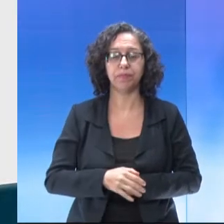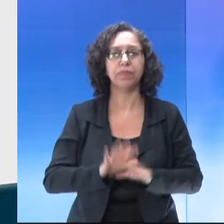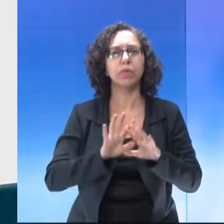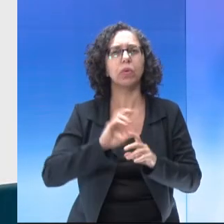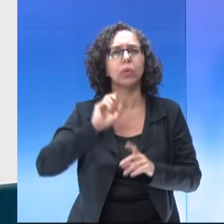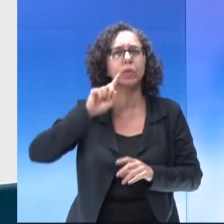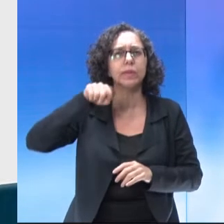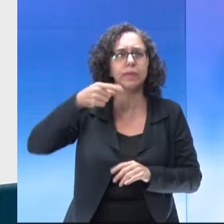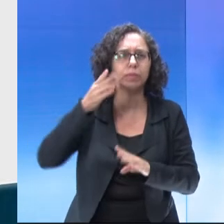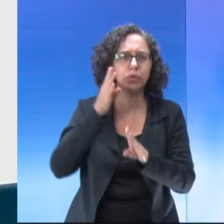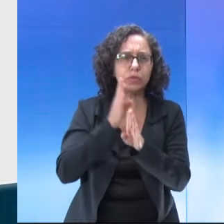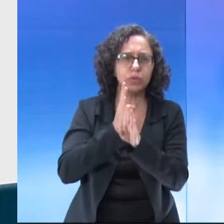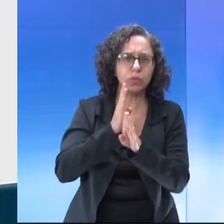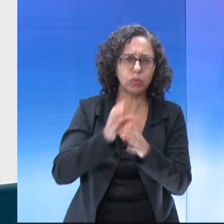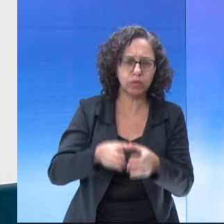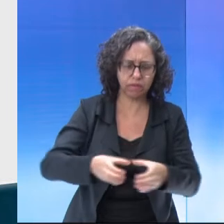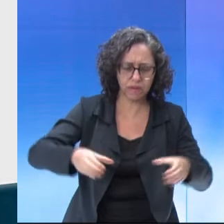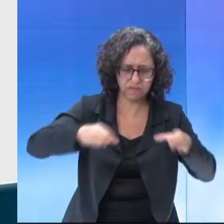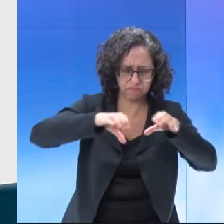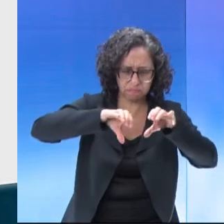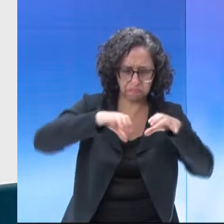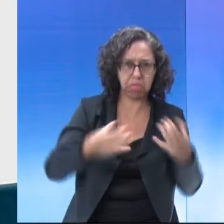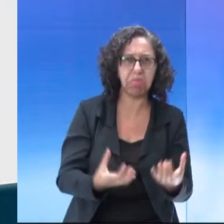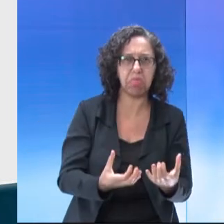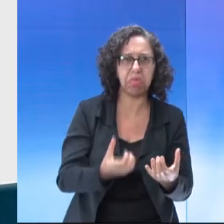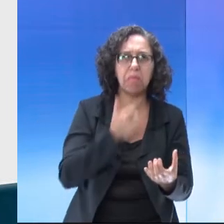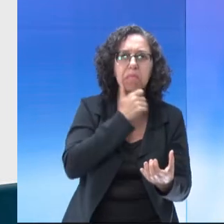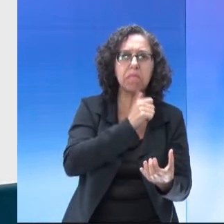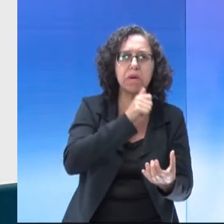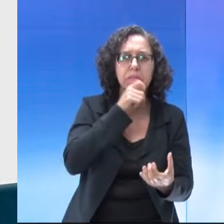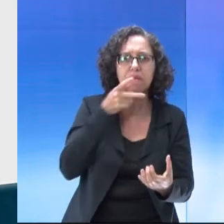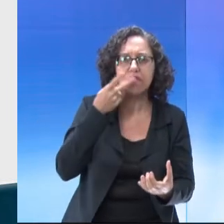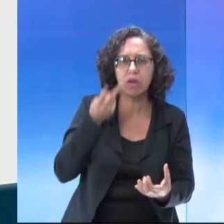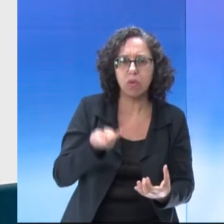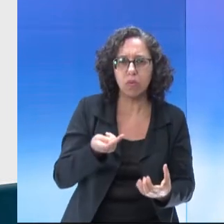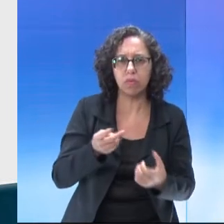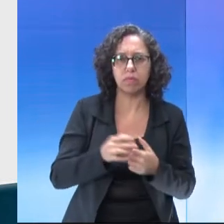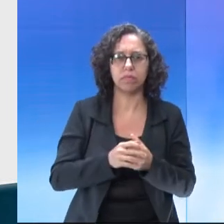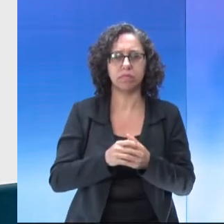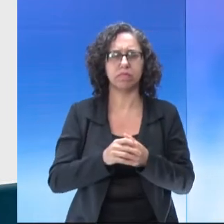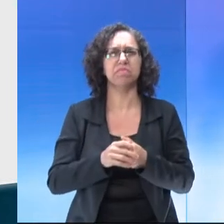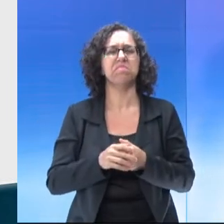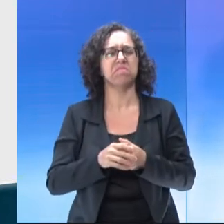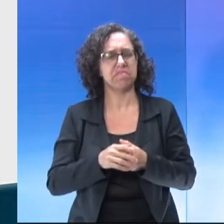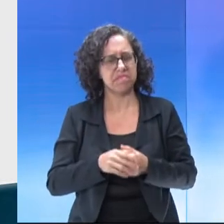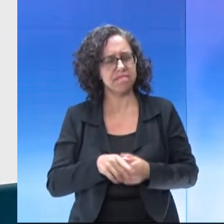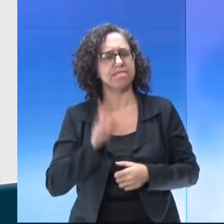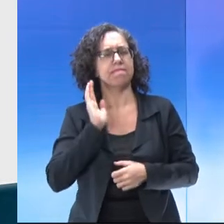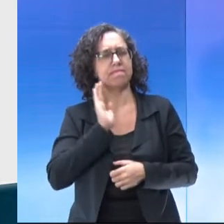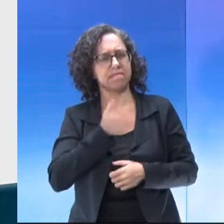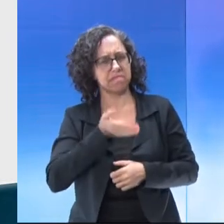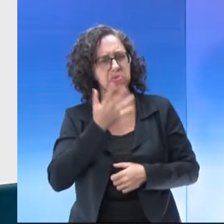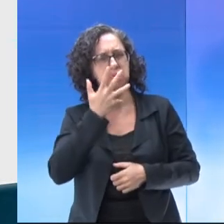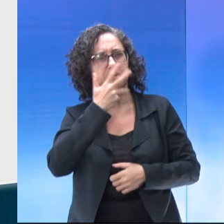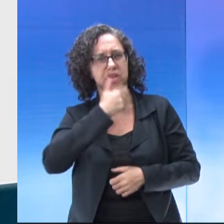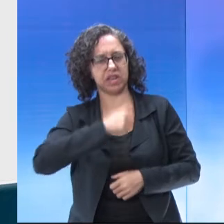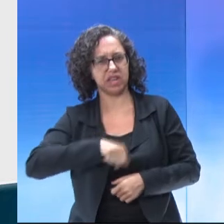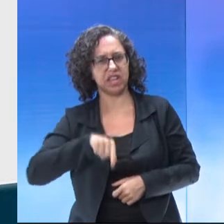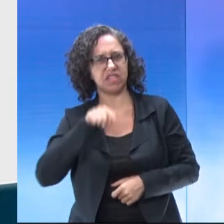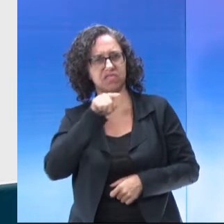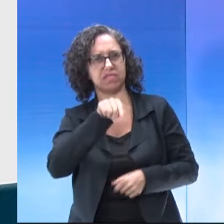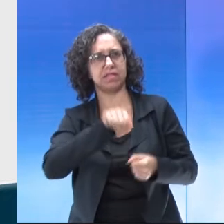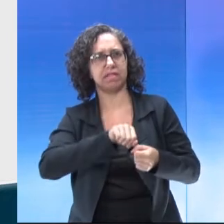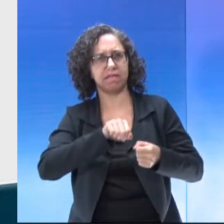Após encontrar o vaso quebrado, minha mãe disse, dois pontos, abre aspas, muito bonito o que você fez,